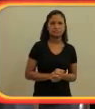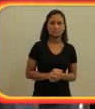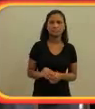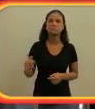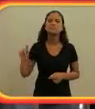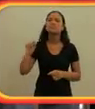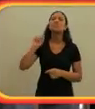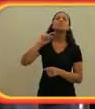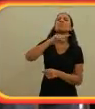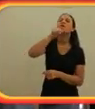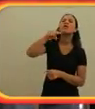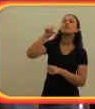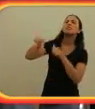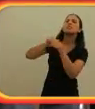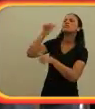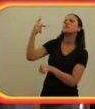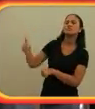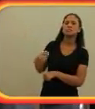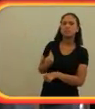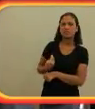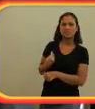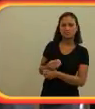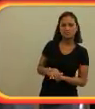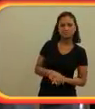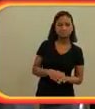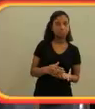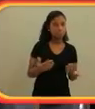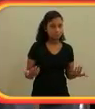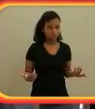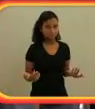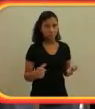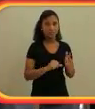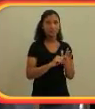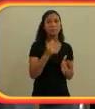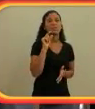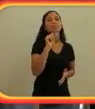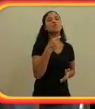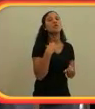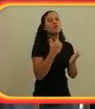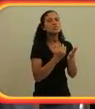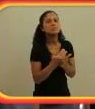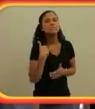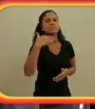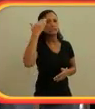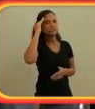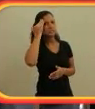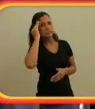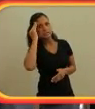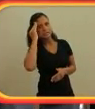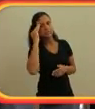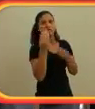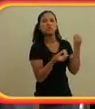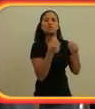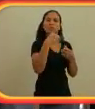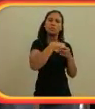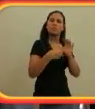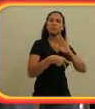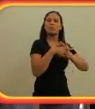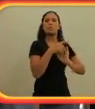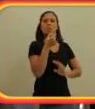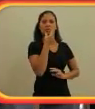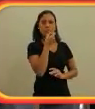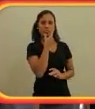No que elas mudaram a sua vida? Bom, primeiro que eu comecei a entender que eu podia ser parte do meu próprio